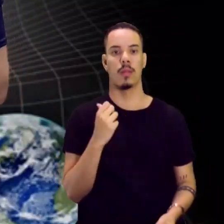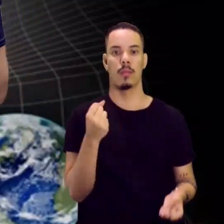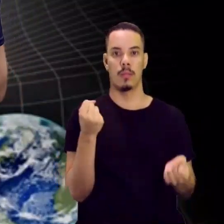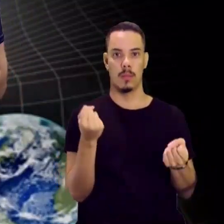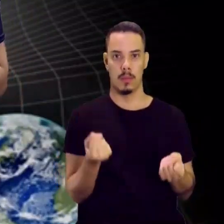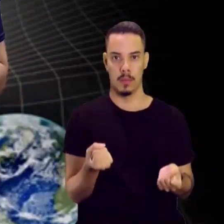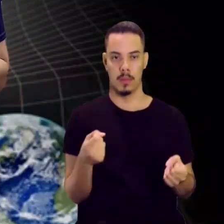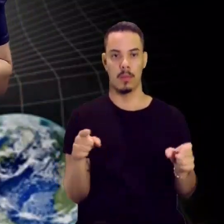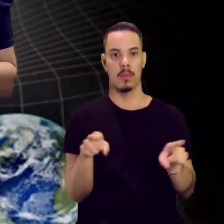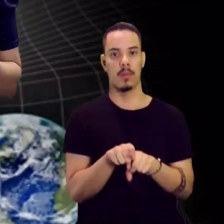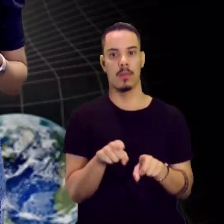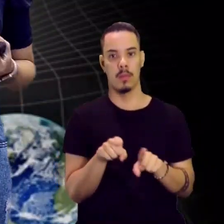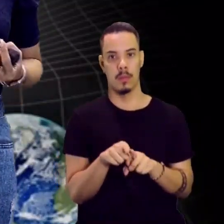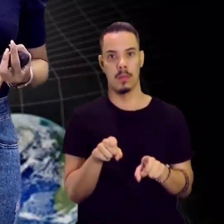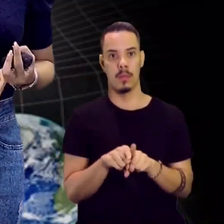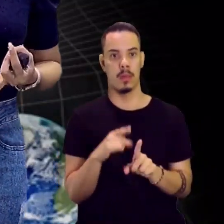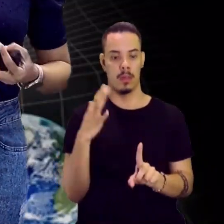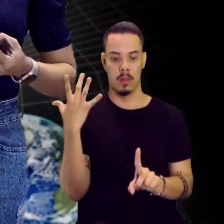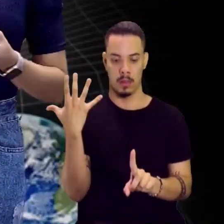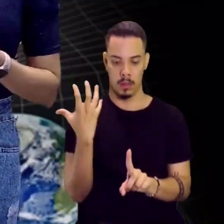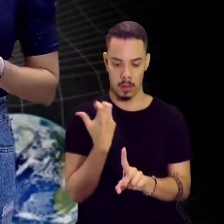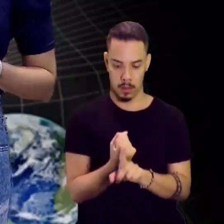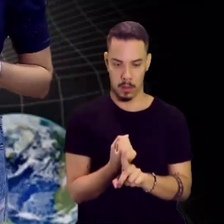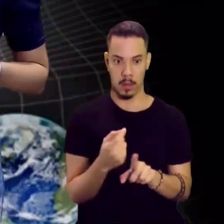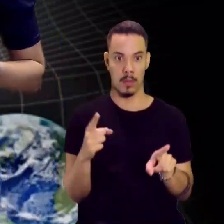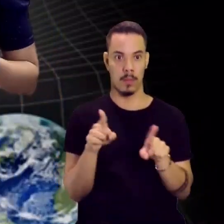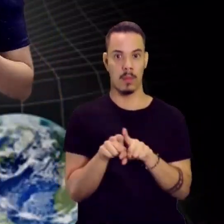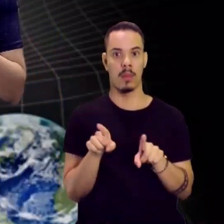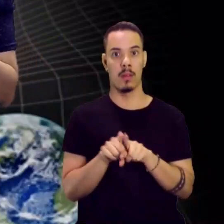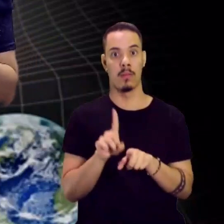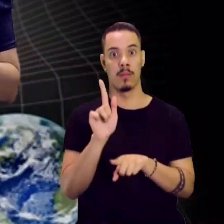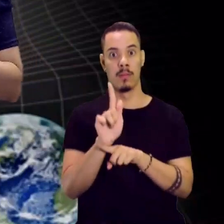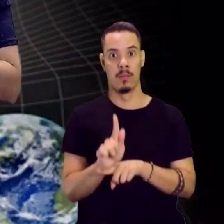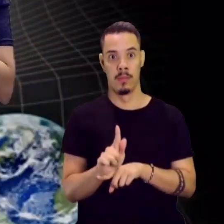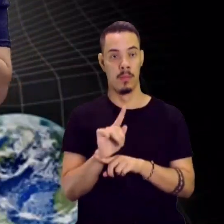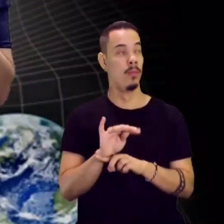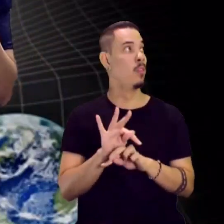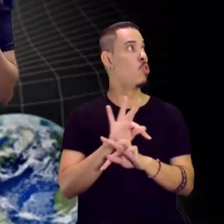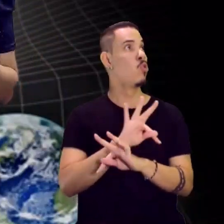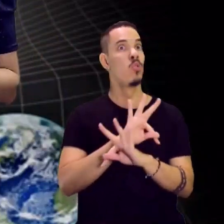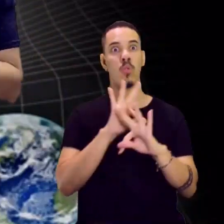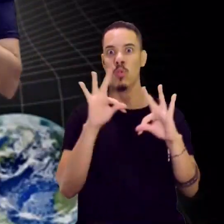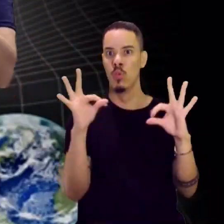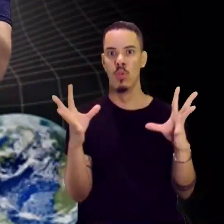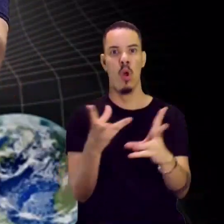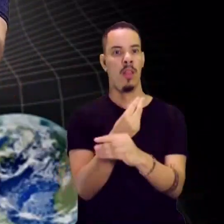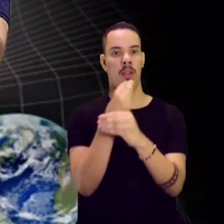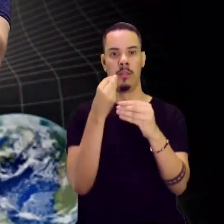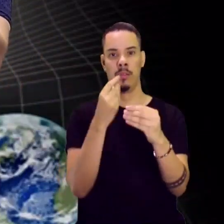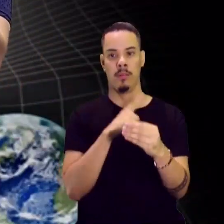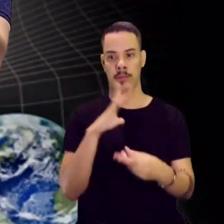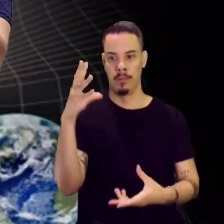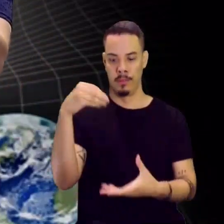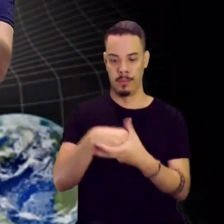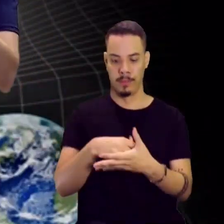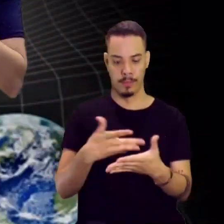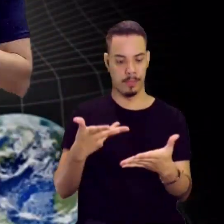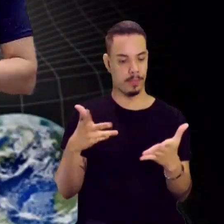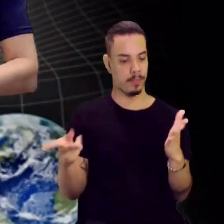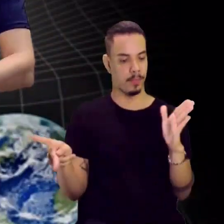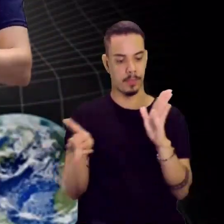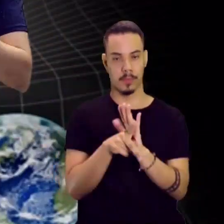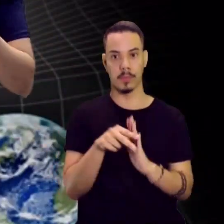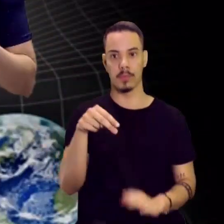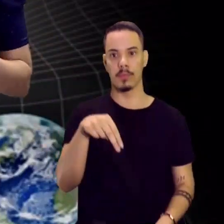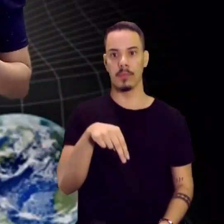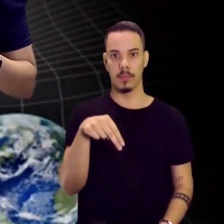força-peso, né, Décio? Que é Newton, força de tração, força gravitacional. Então nós vamos ver que todas as forças levam como unidade Newton,